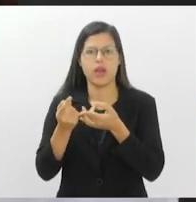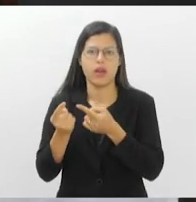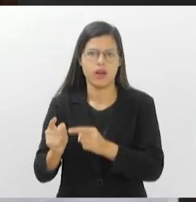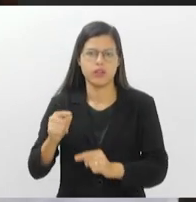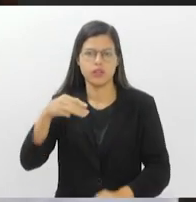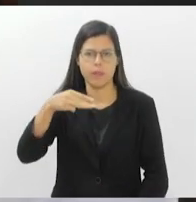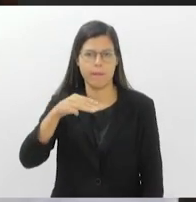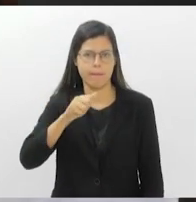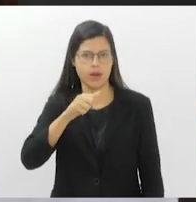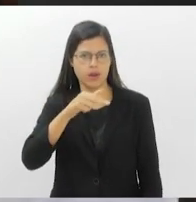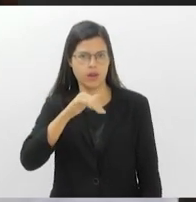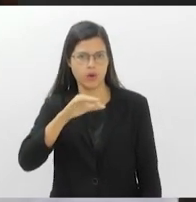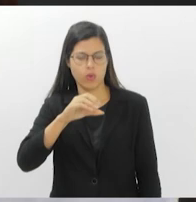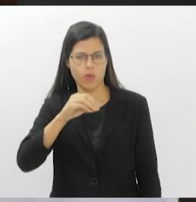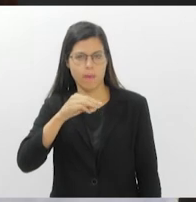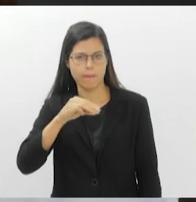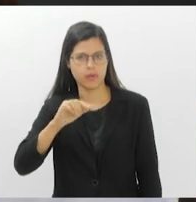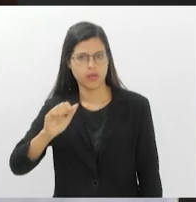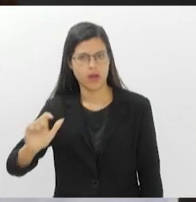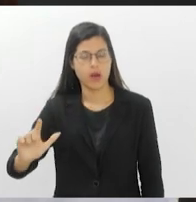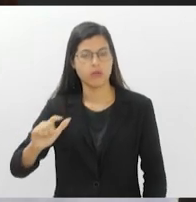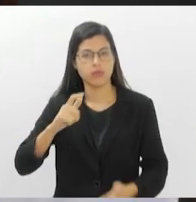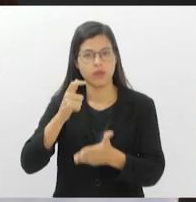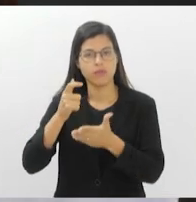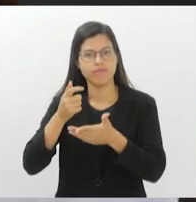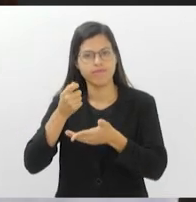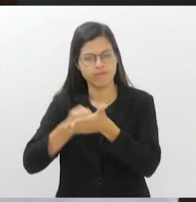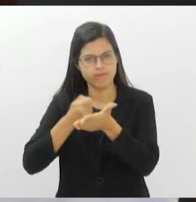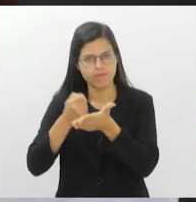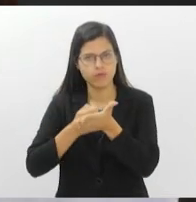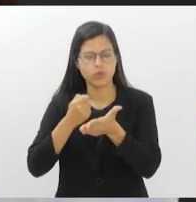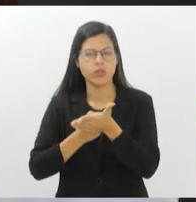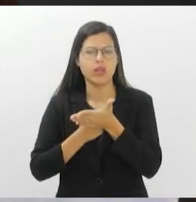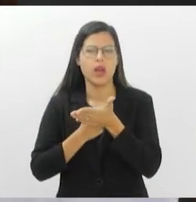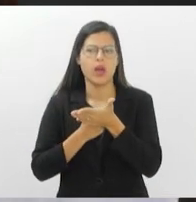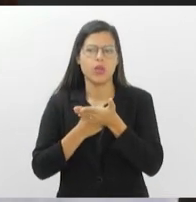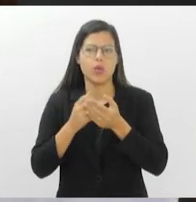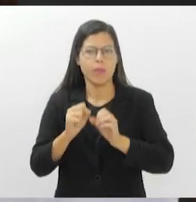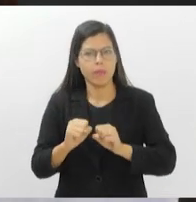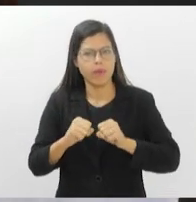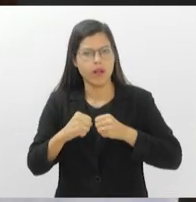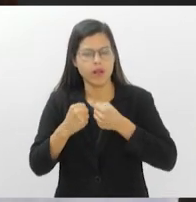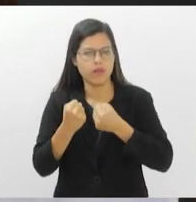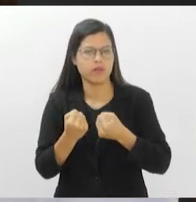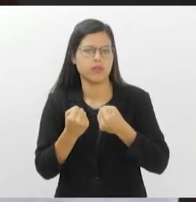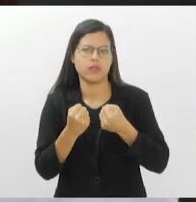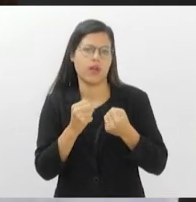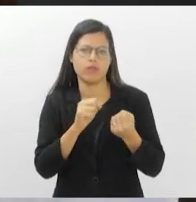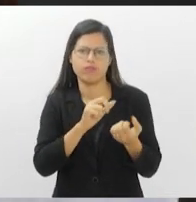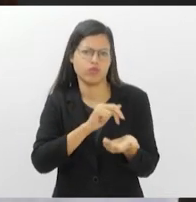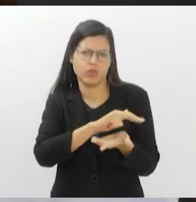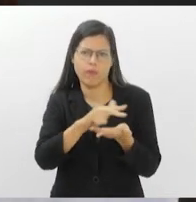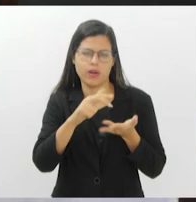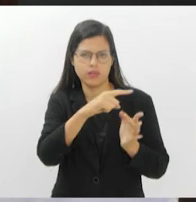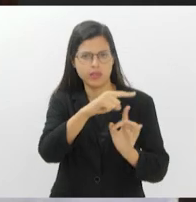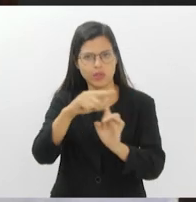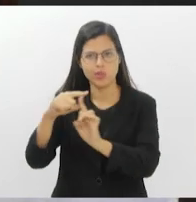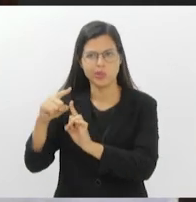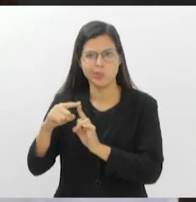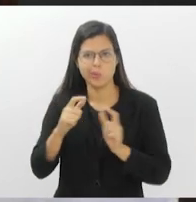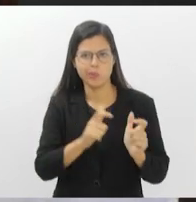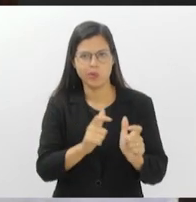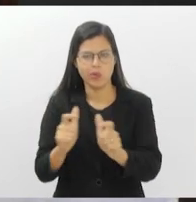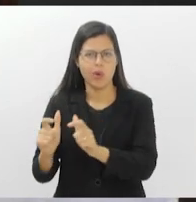temos lutado muito para enfrentar os manicômios nos seus diferentes formatos, seja ele no seu